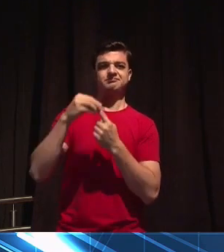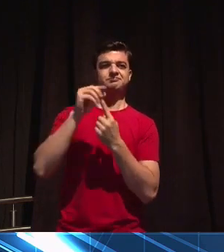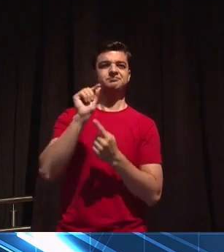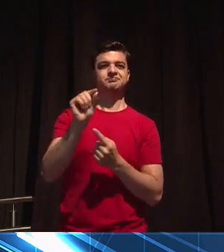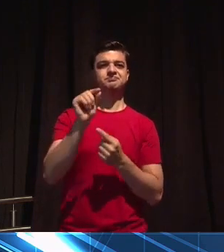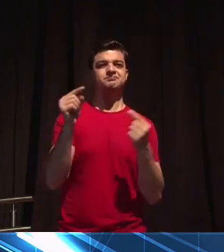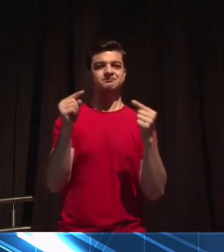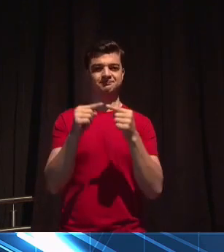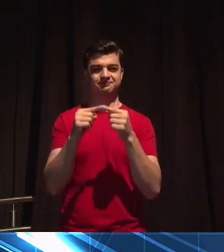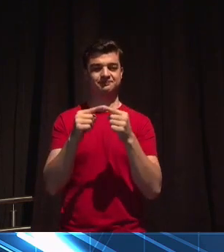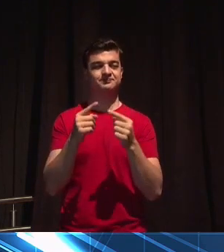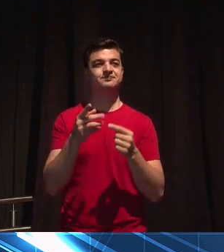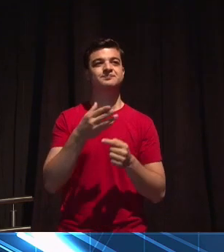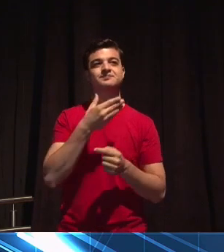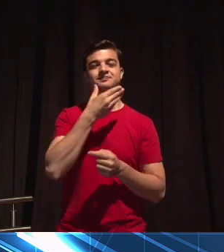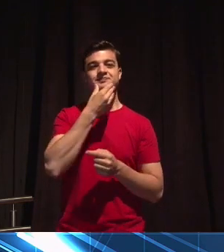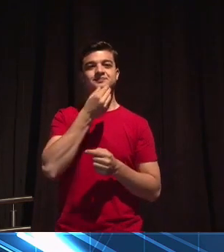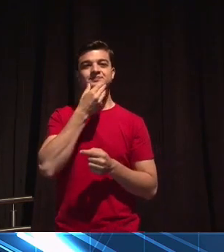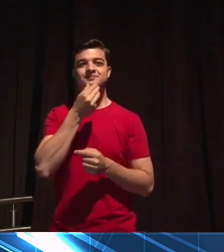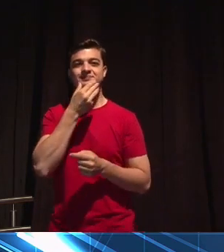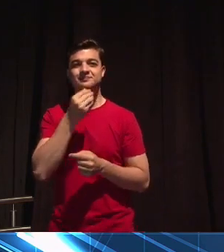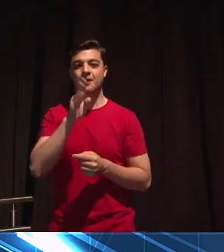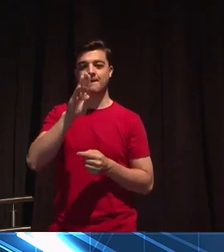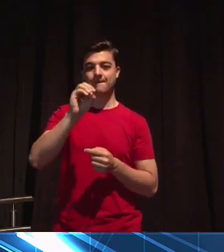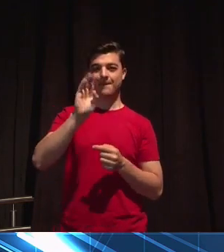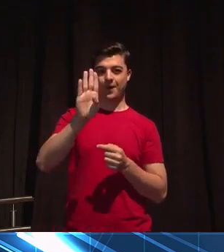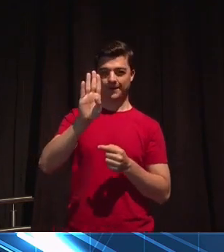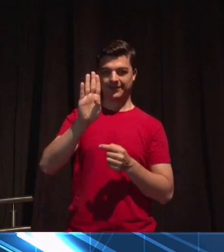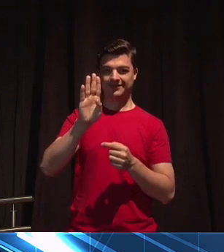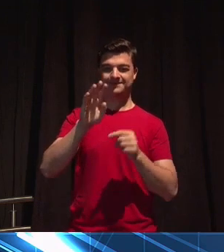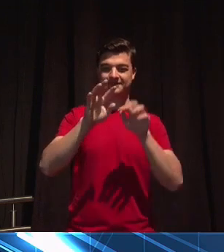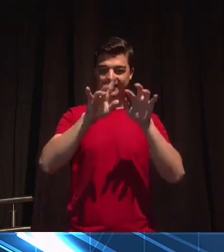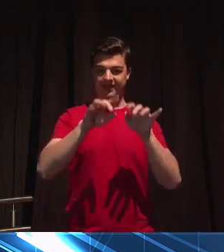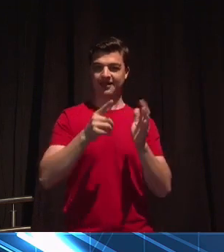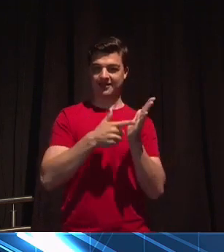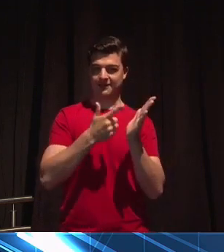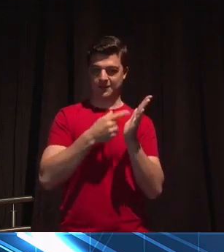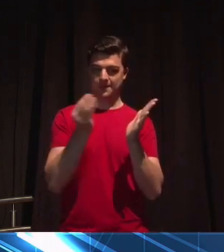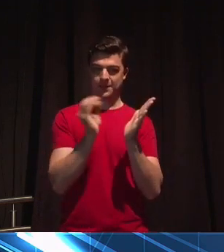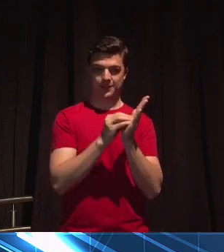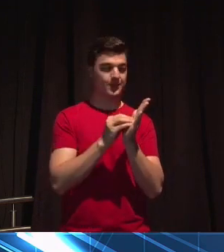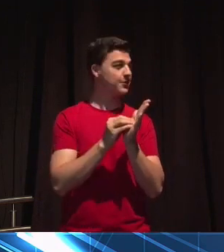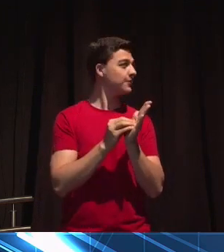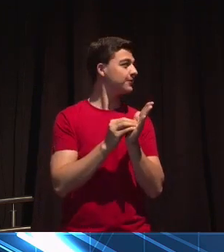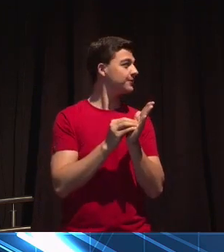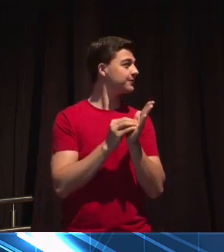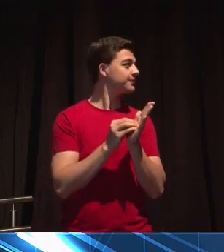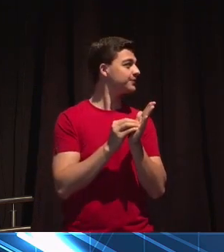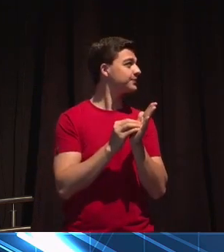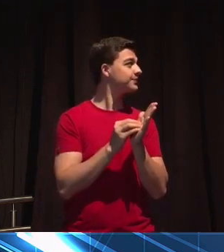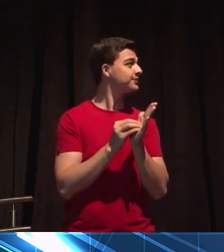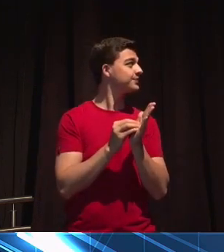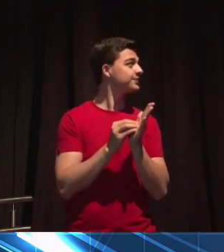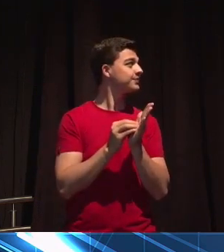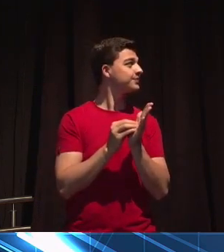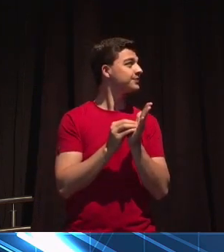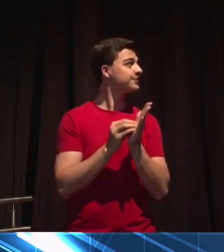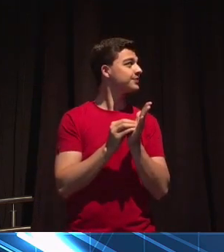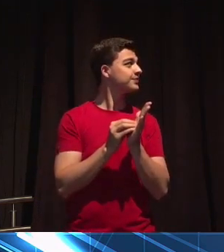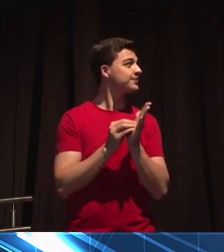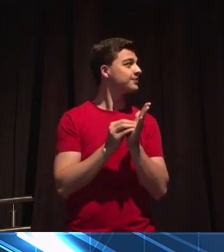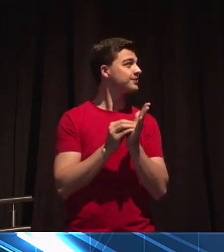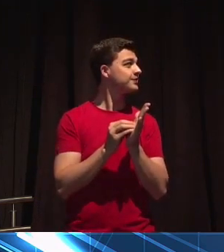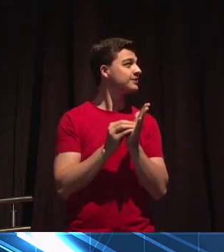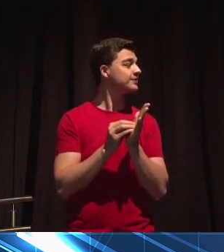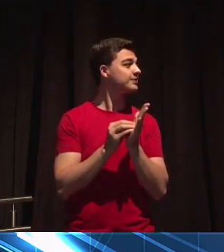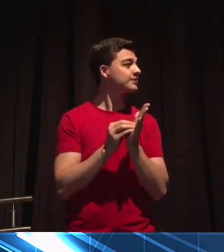Robert Martins ele fala no livro mais recente que foi o nome ruim que o pessoal não entende direito isso e que